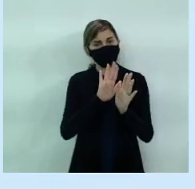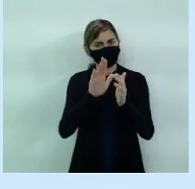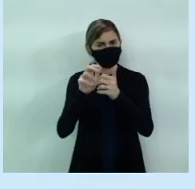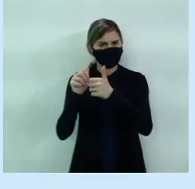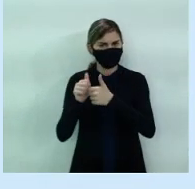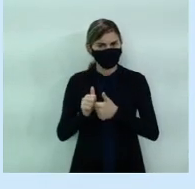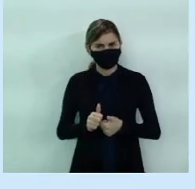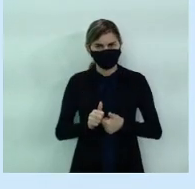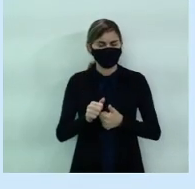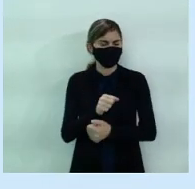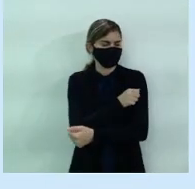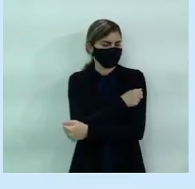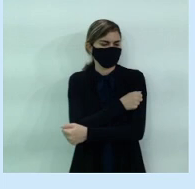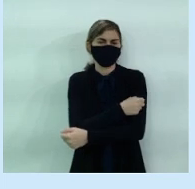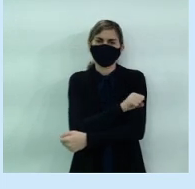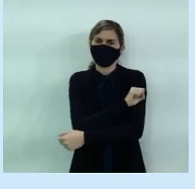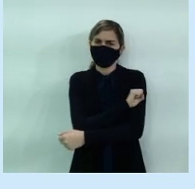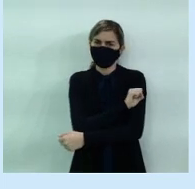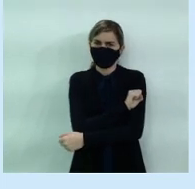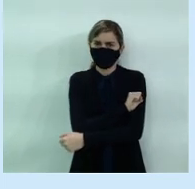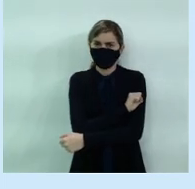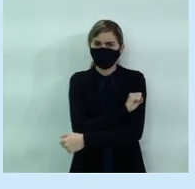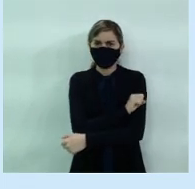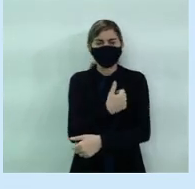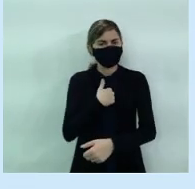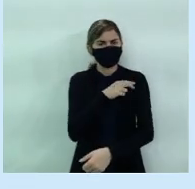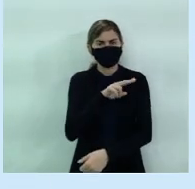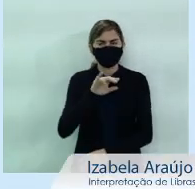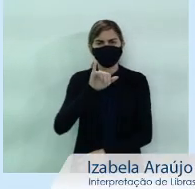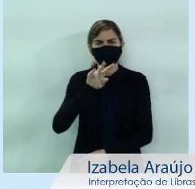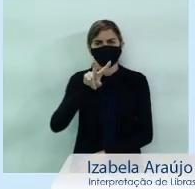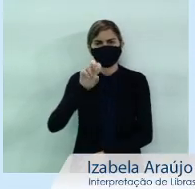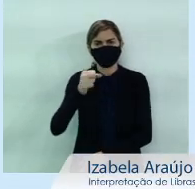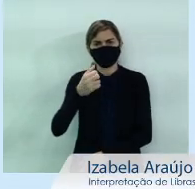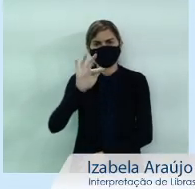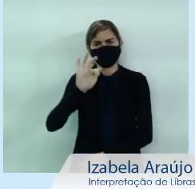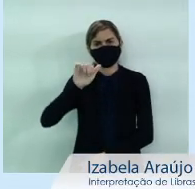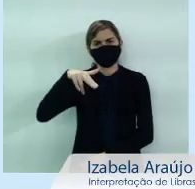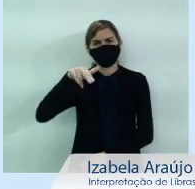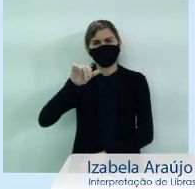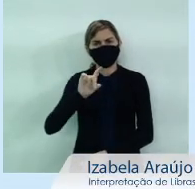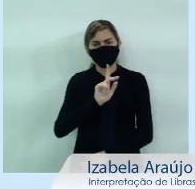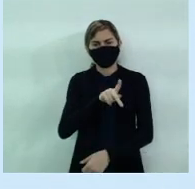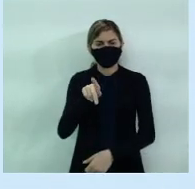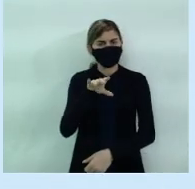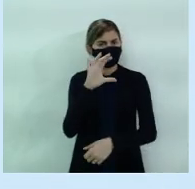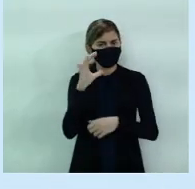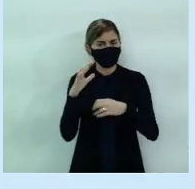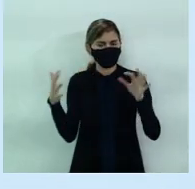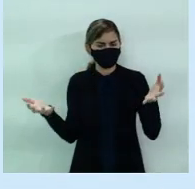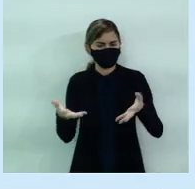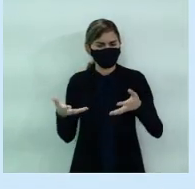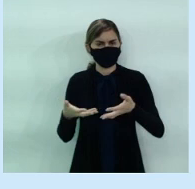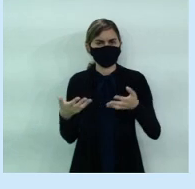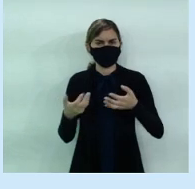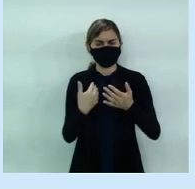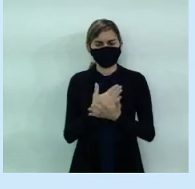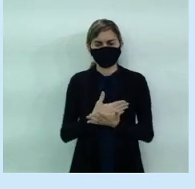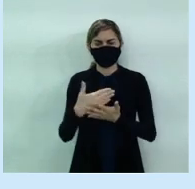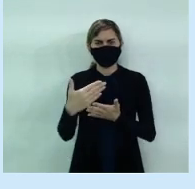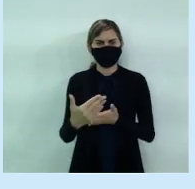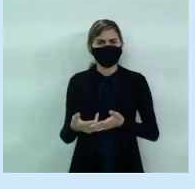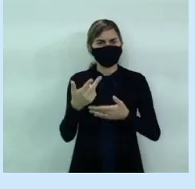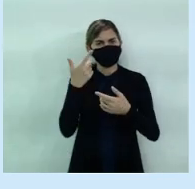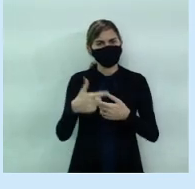Olá, meus queridos alunos do oitavo ano. Meu nome é Ives Fernando, eu sou professor de Ciências e hoje nós iremos